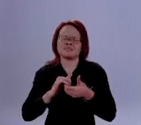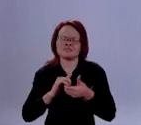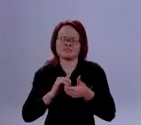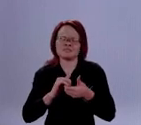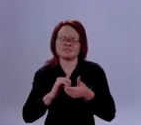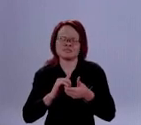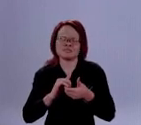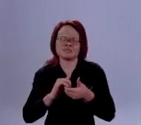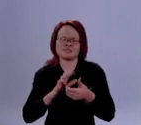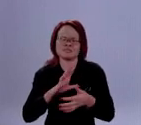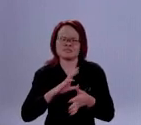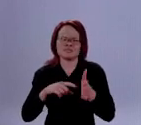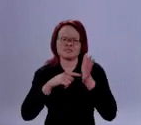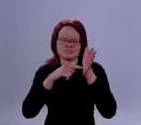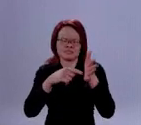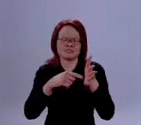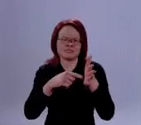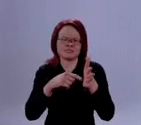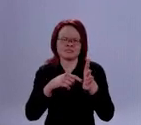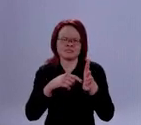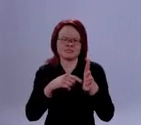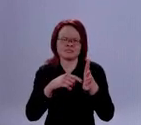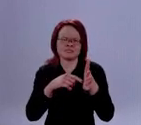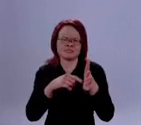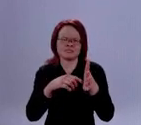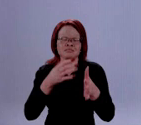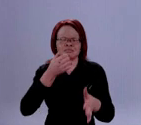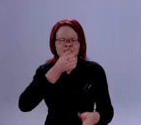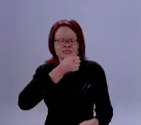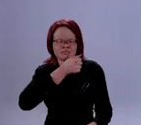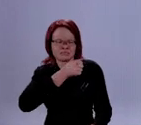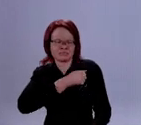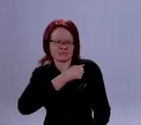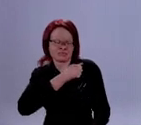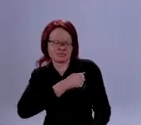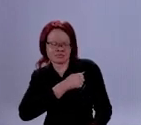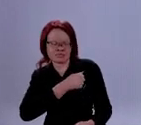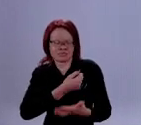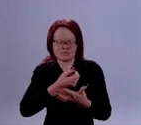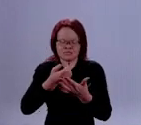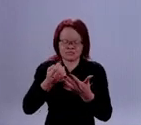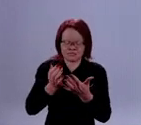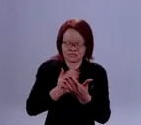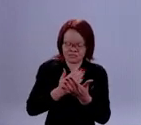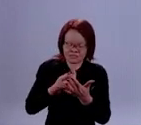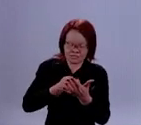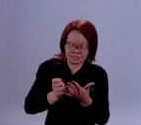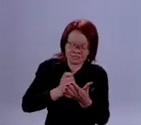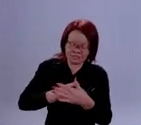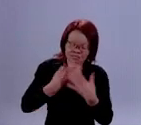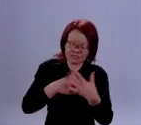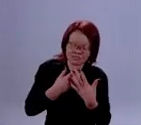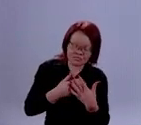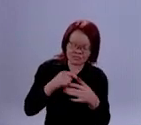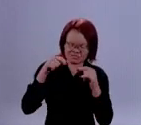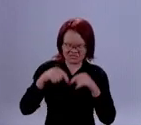nós temos aqui um exemplo Olá querido diário e hoje